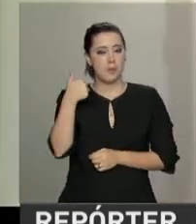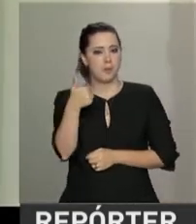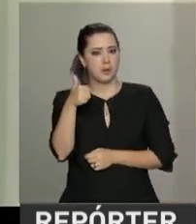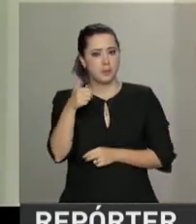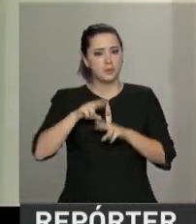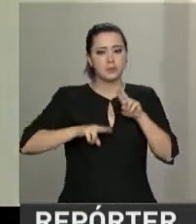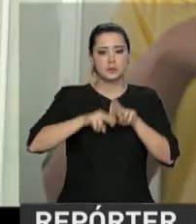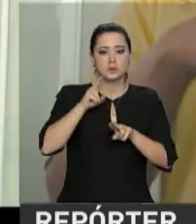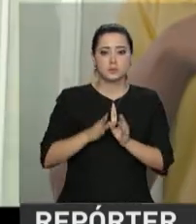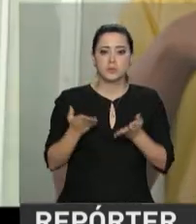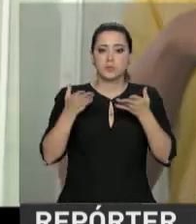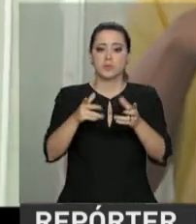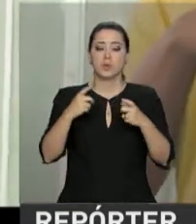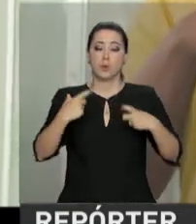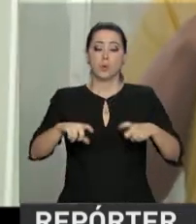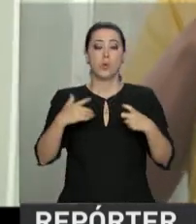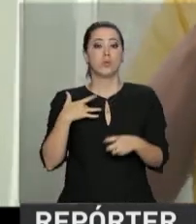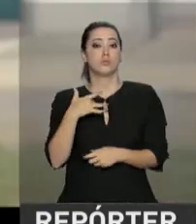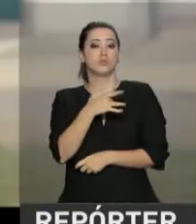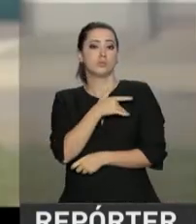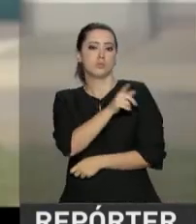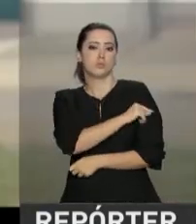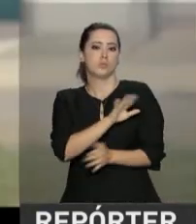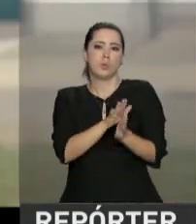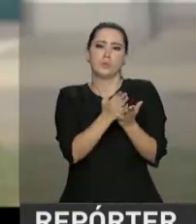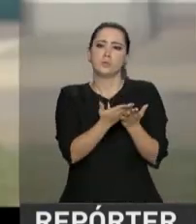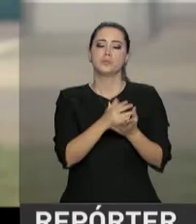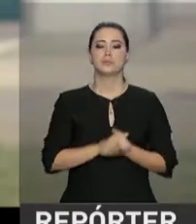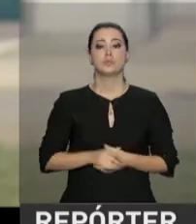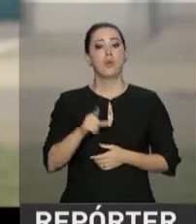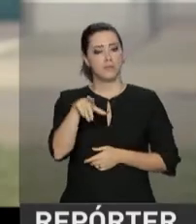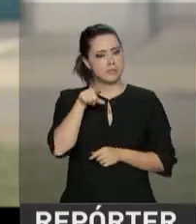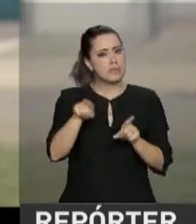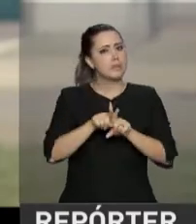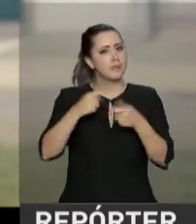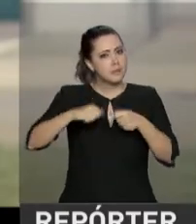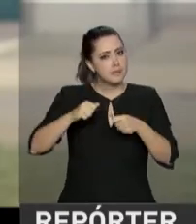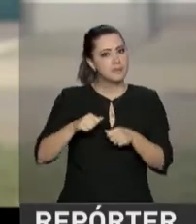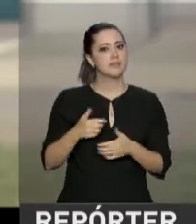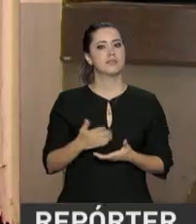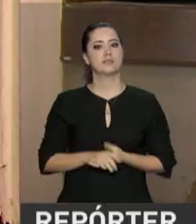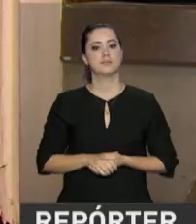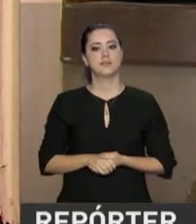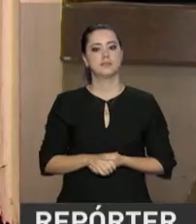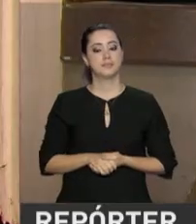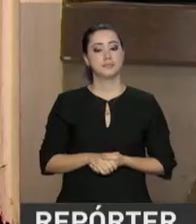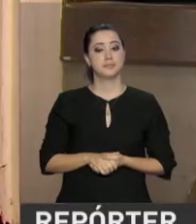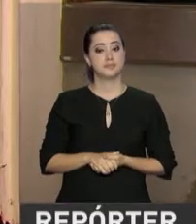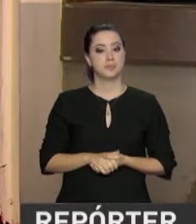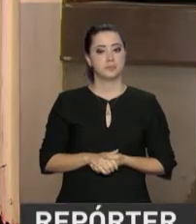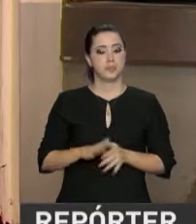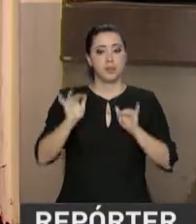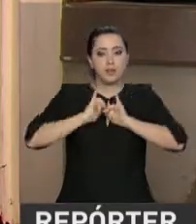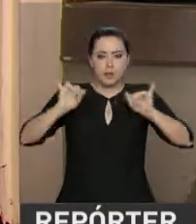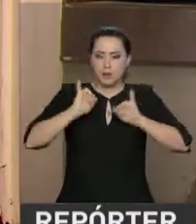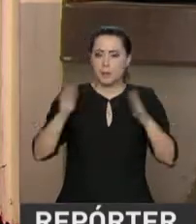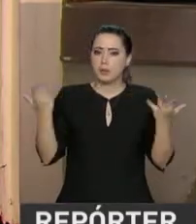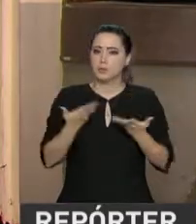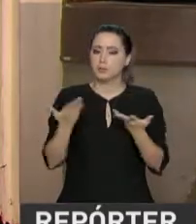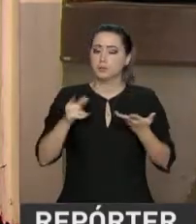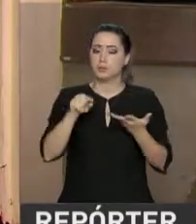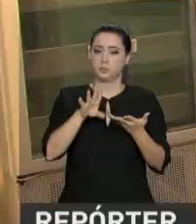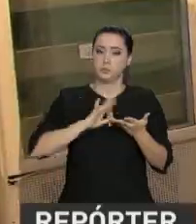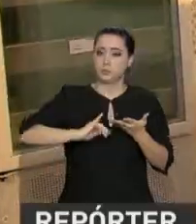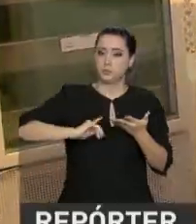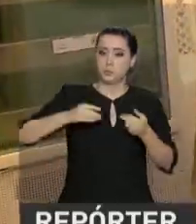de saúde levem a caderneta de vacinação você também está escalado e pev a campanha de vacinação foi lançada